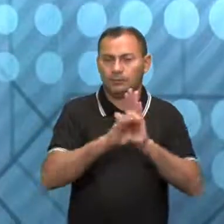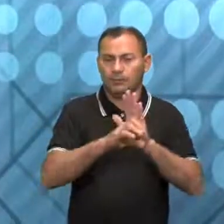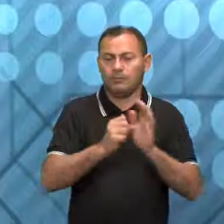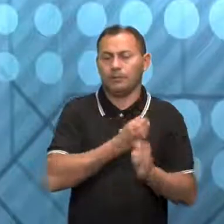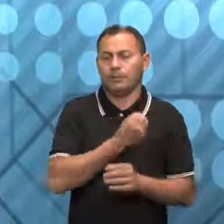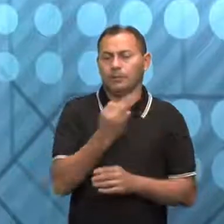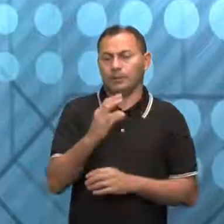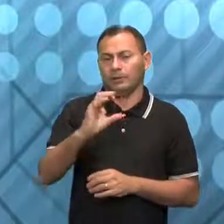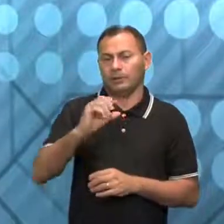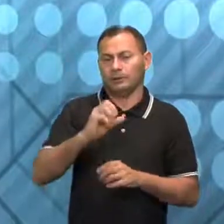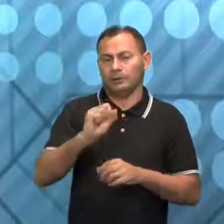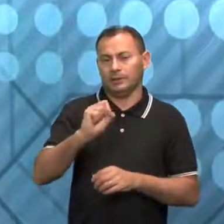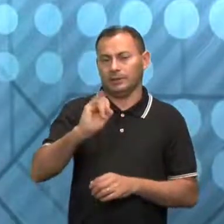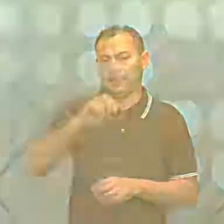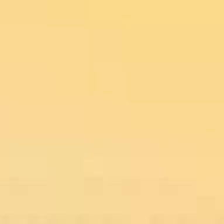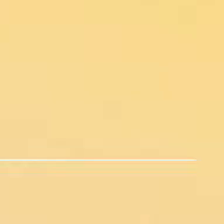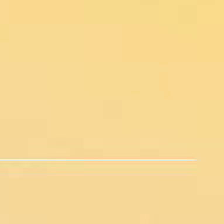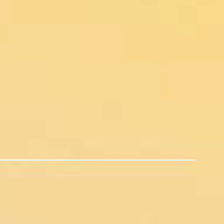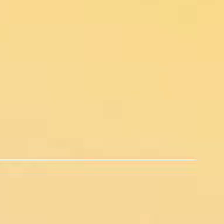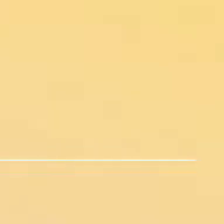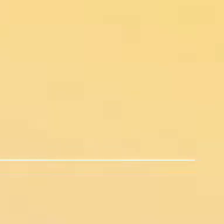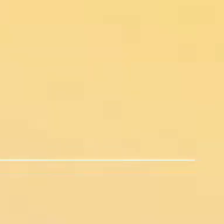de multiplexação de sinais.